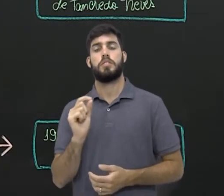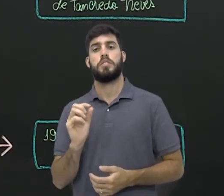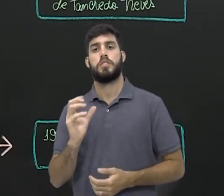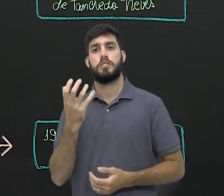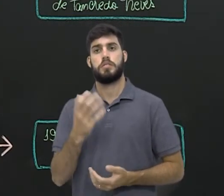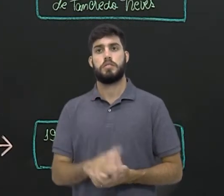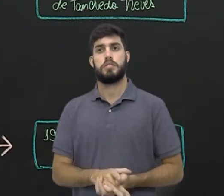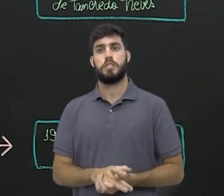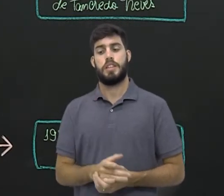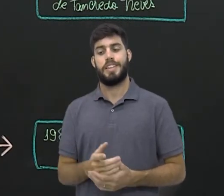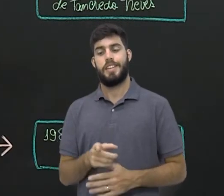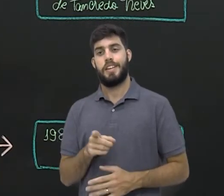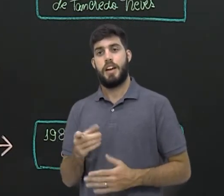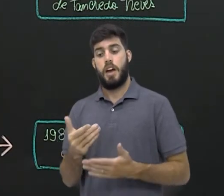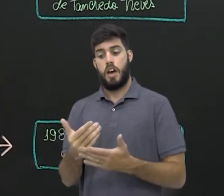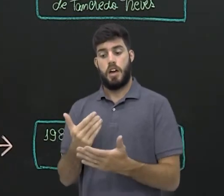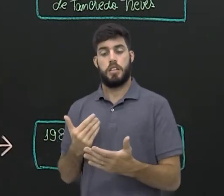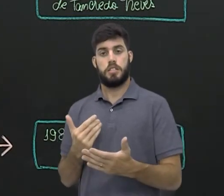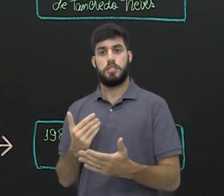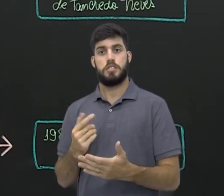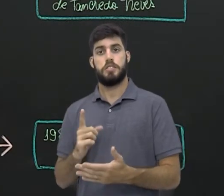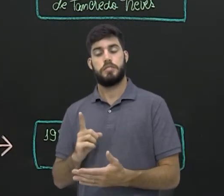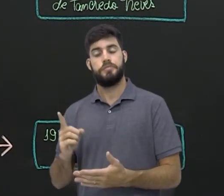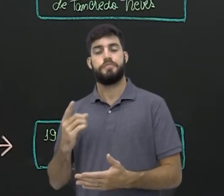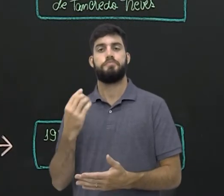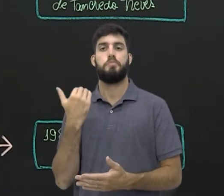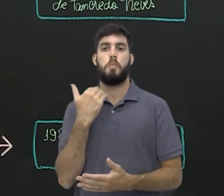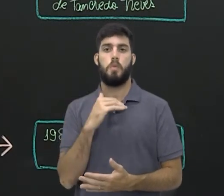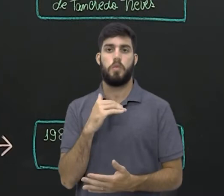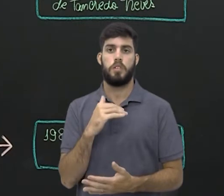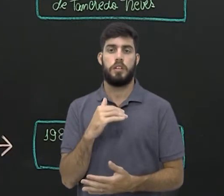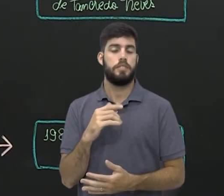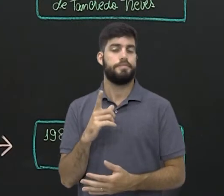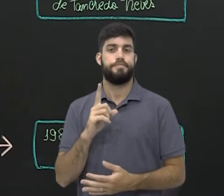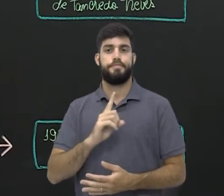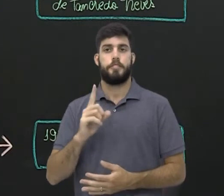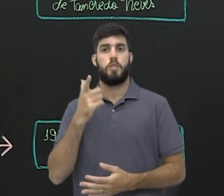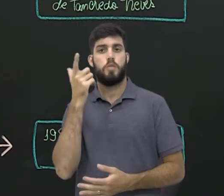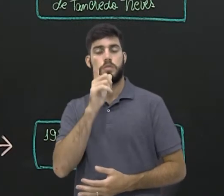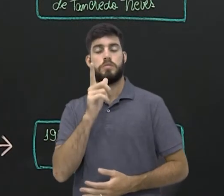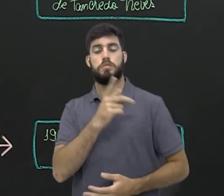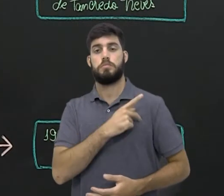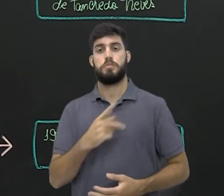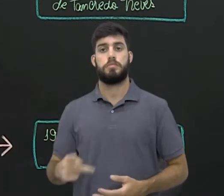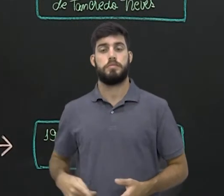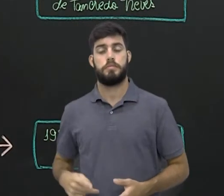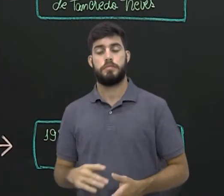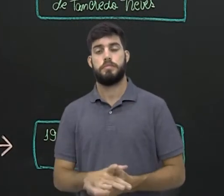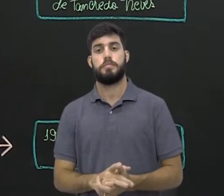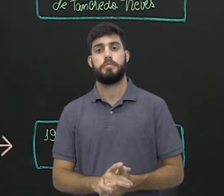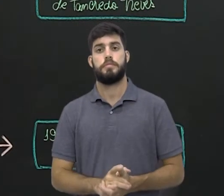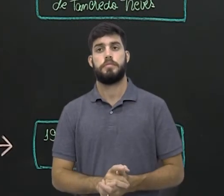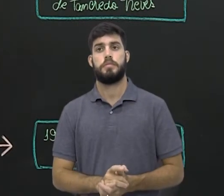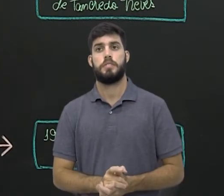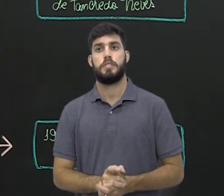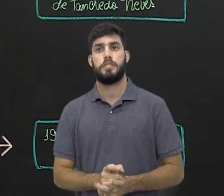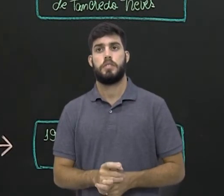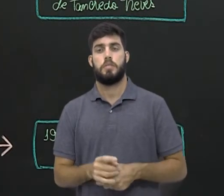a falecer e ele não assume o cargo de presidente da República, que foi um momento de bastante